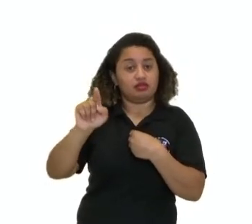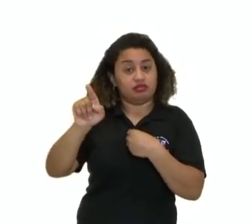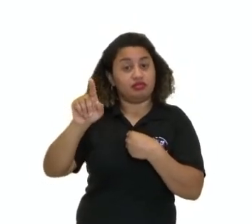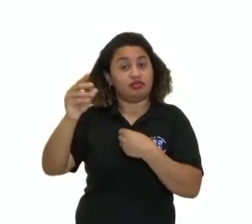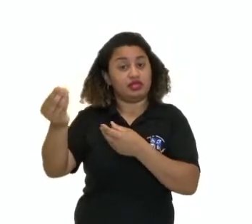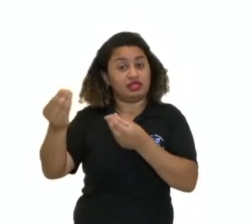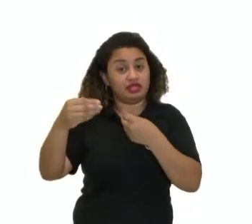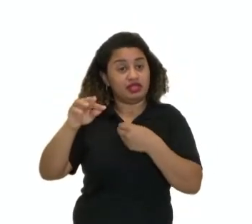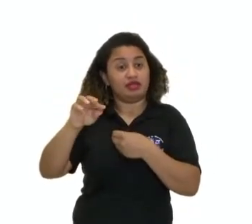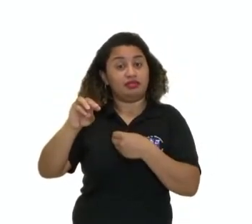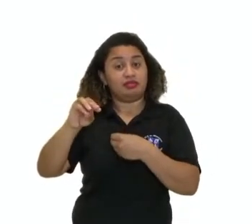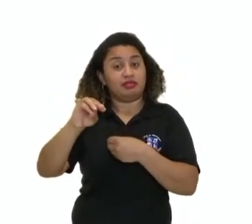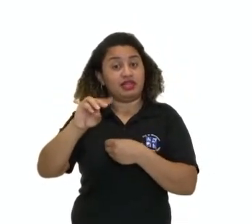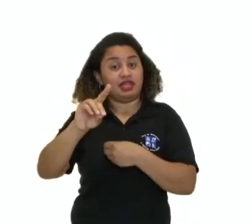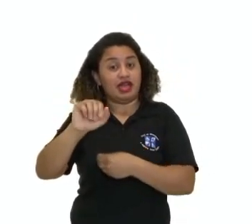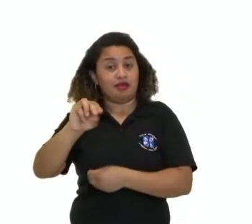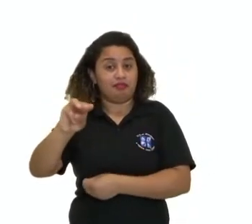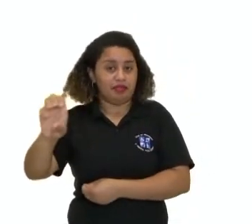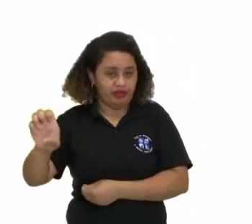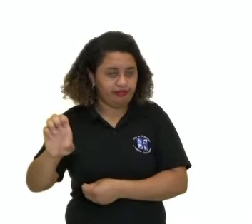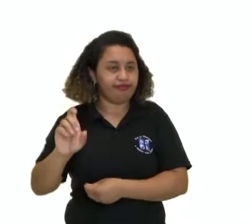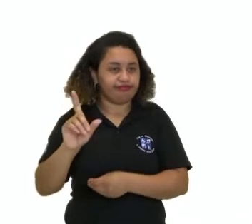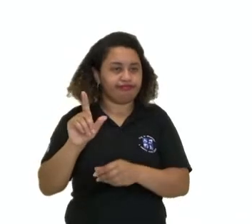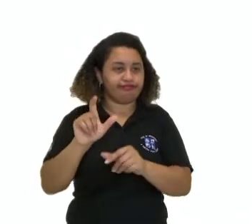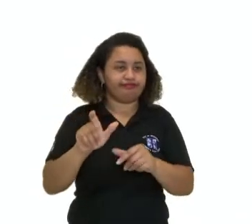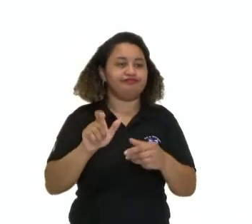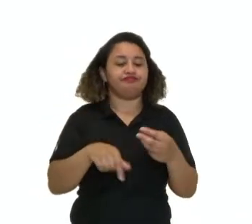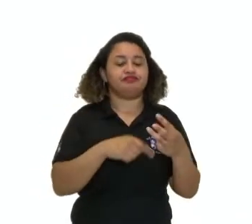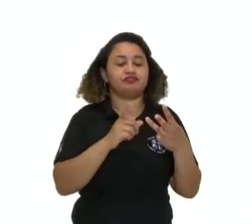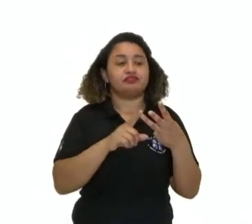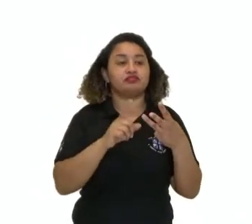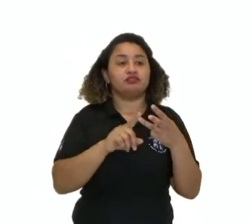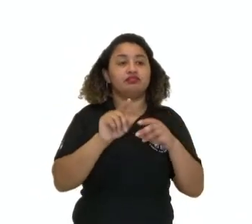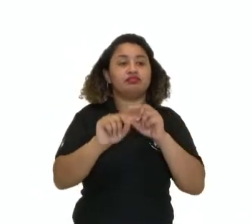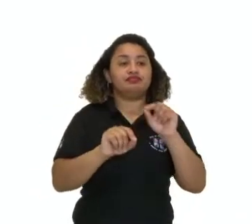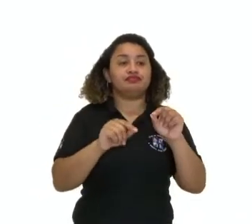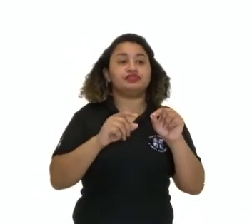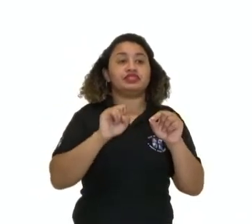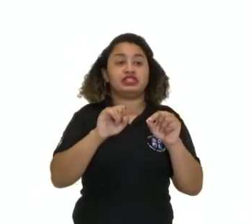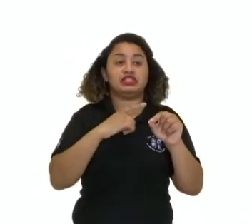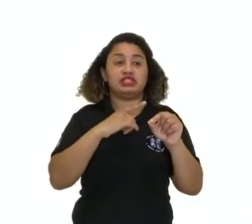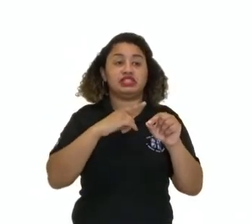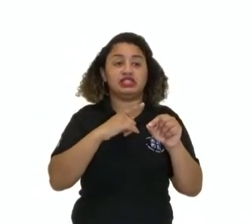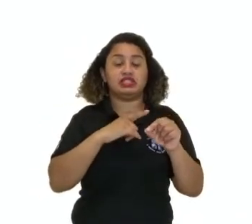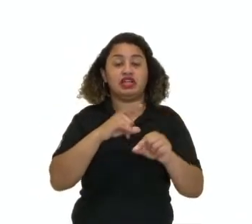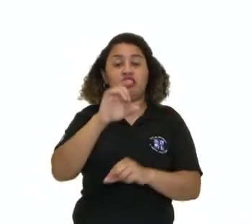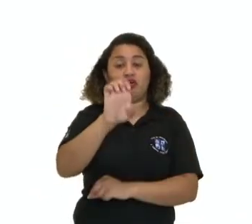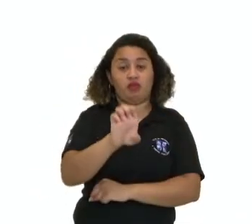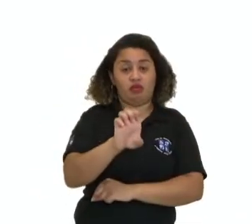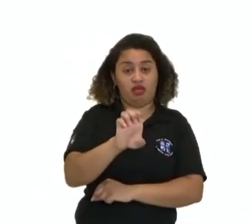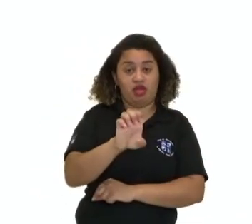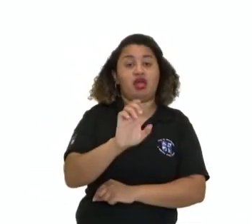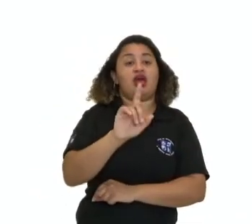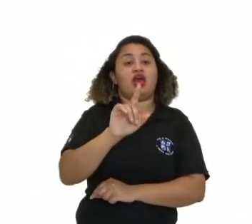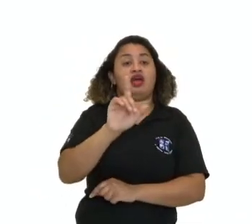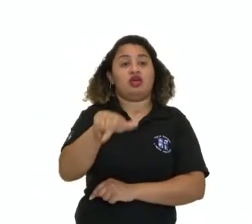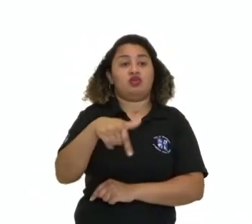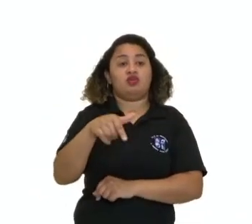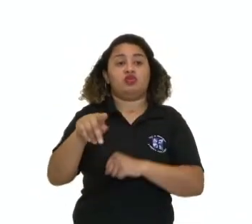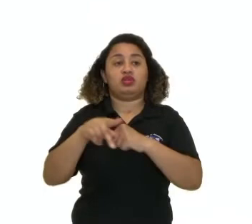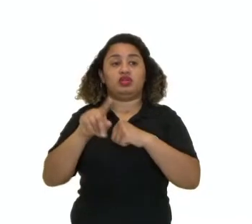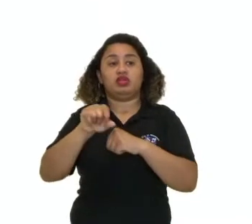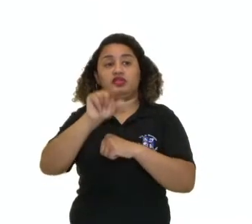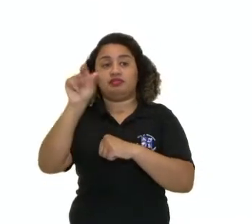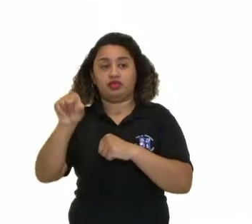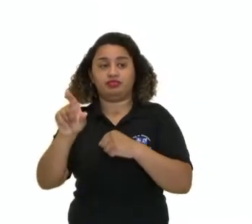e nas orações coordenadas ligados conjunção e chegou e foi-se embora com o verbo no